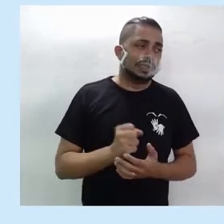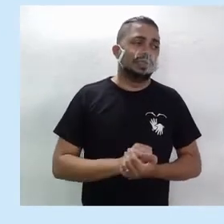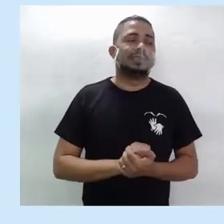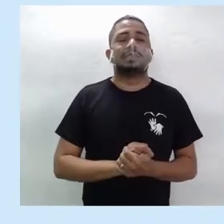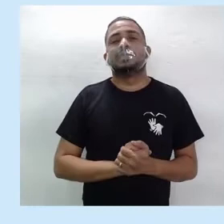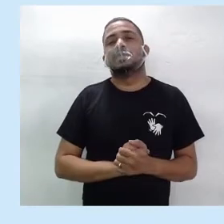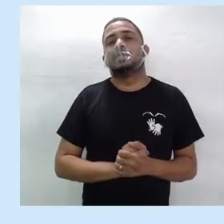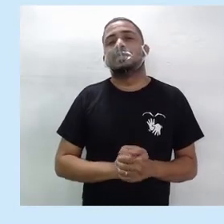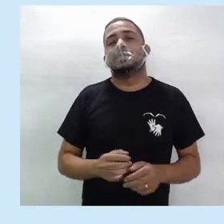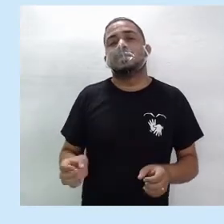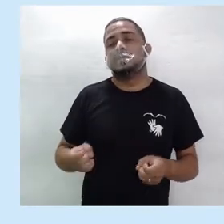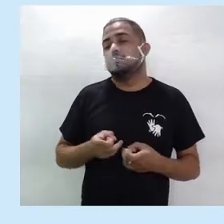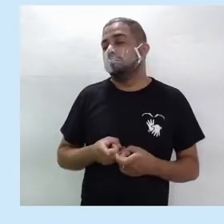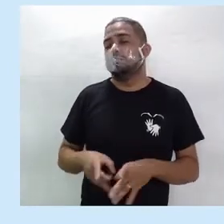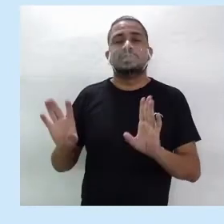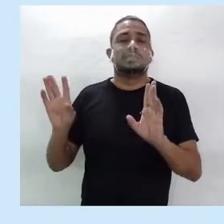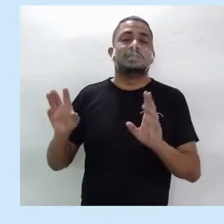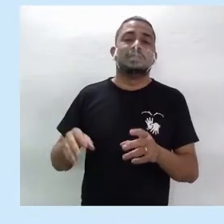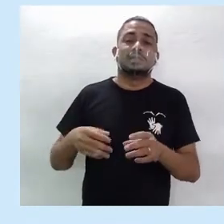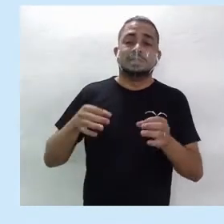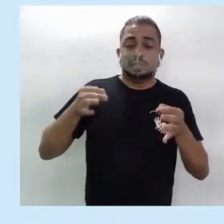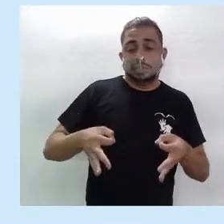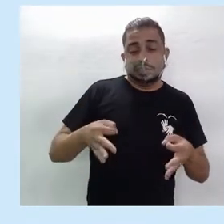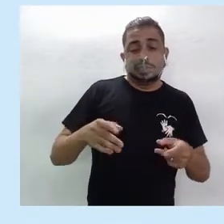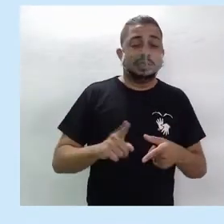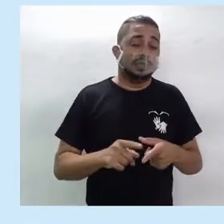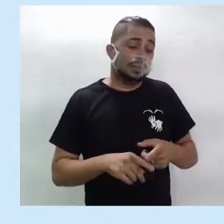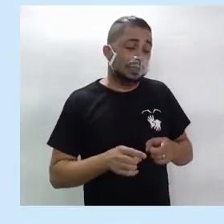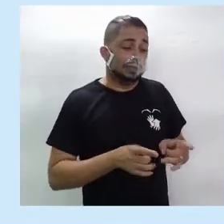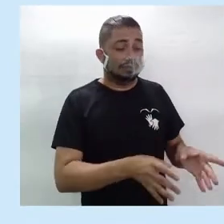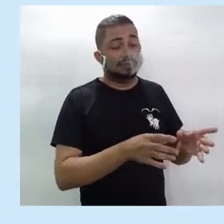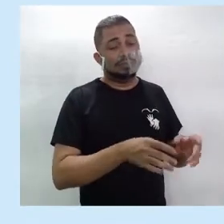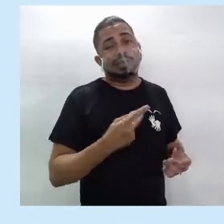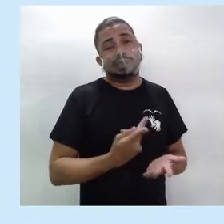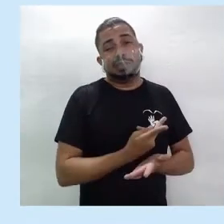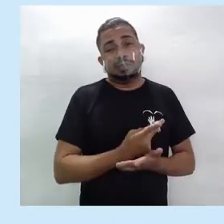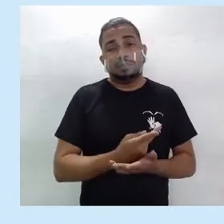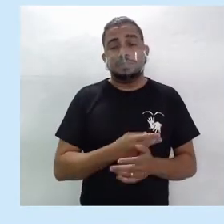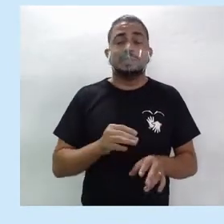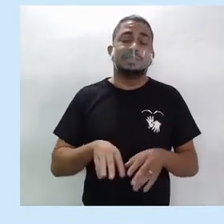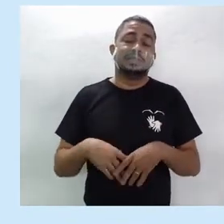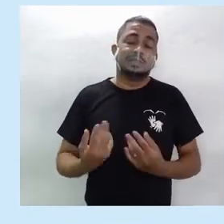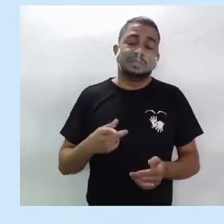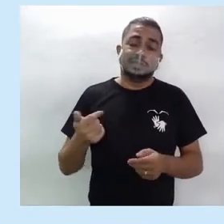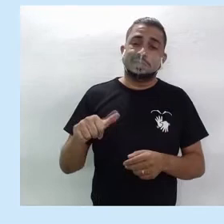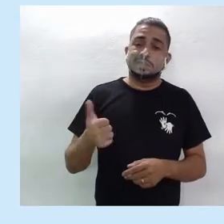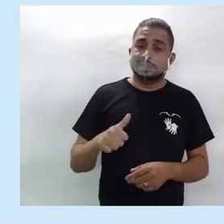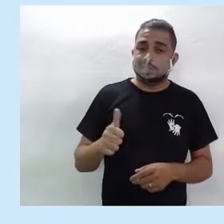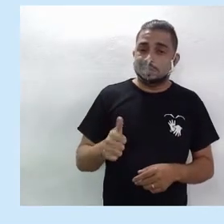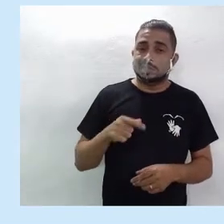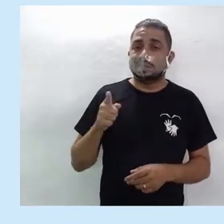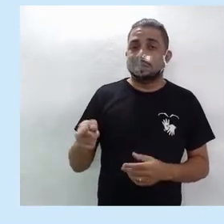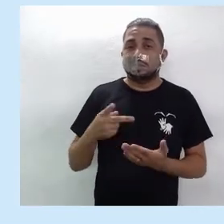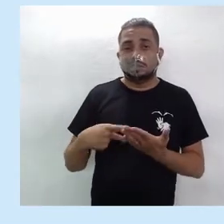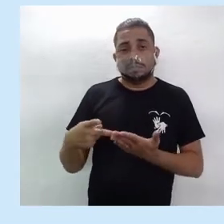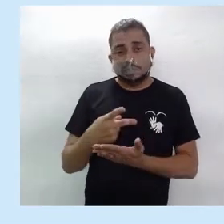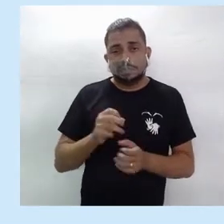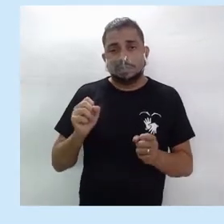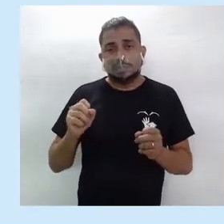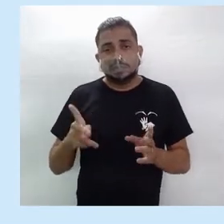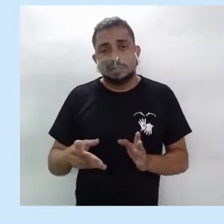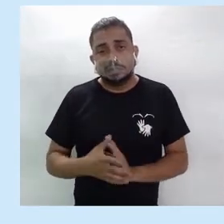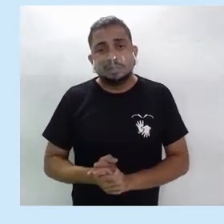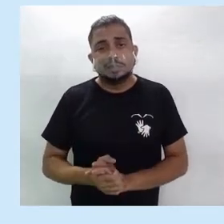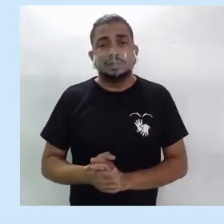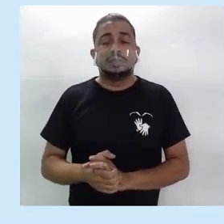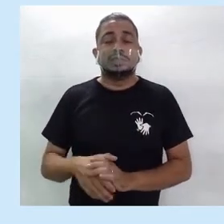áreas que destinam de modo adequado e inadequado o seu lixo. Então, essa é feita a análise desse mapa aí. Ok, gente?